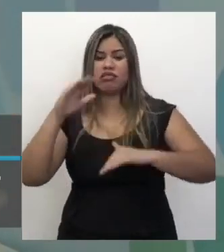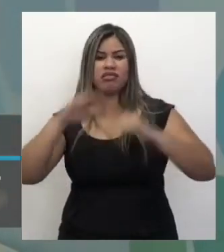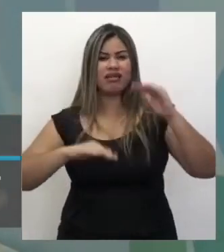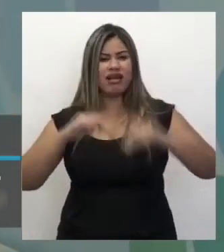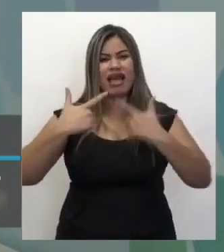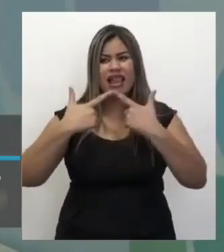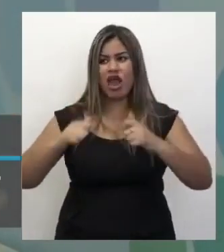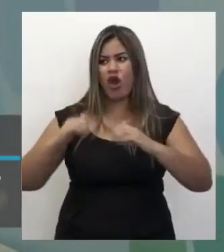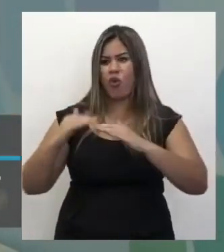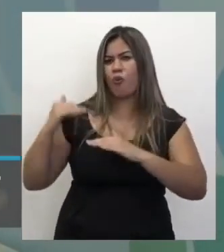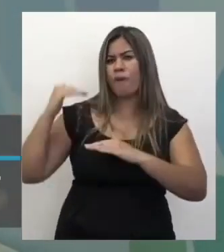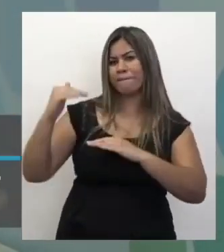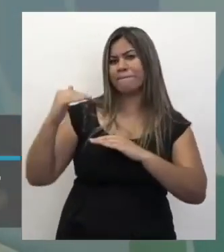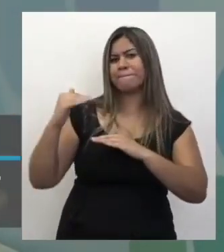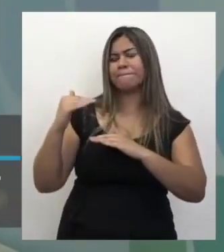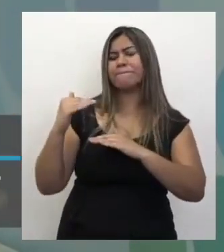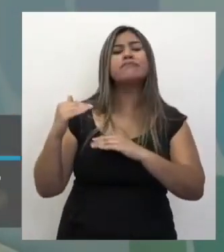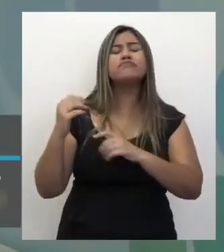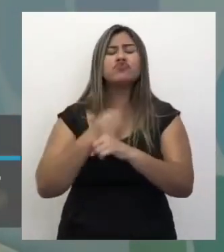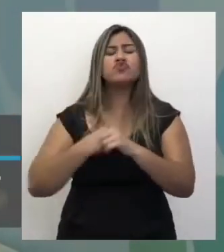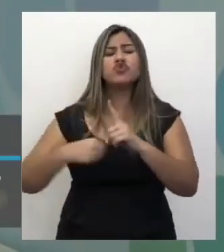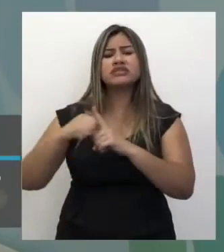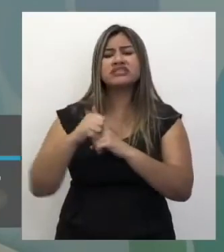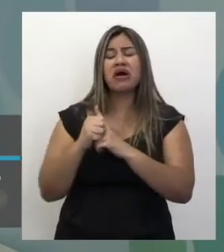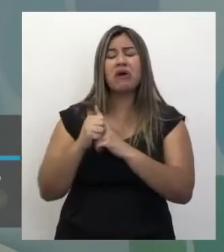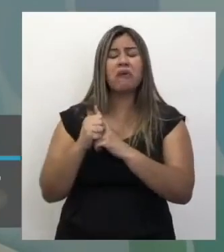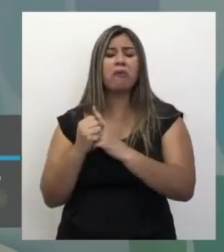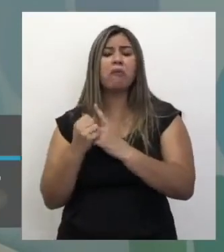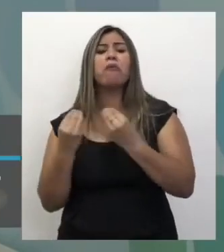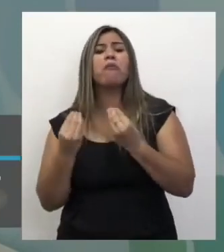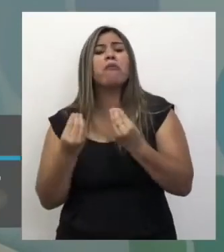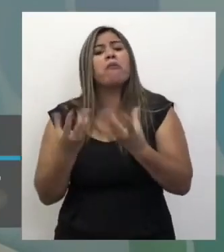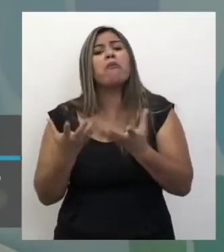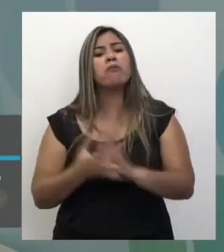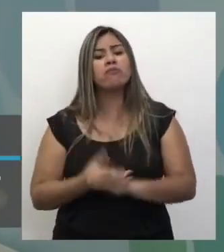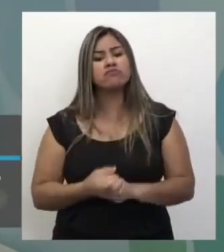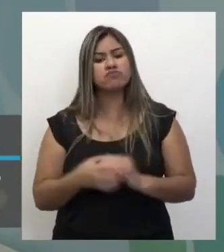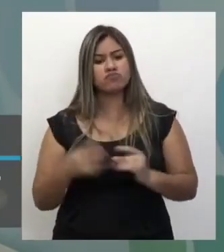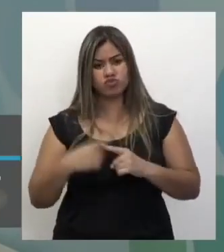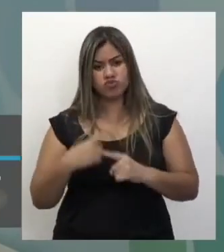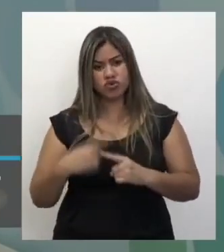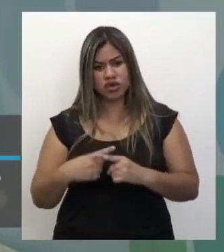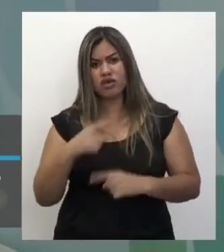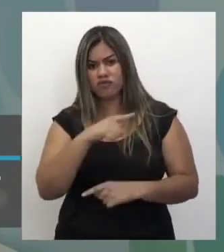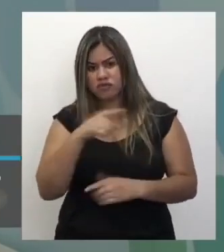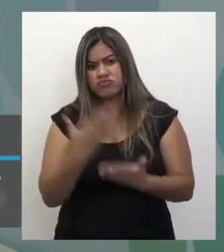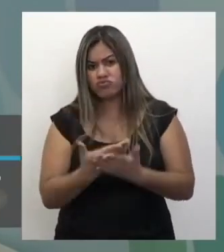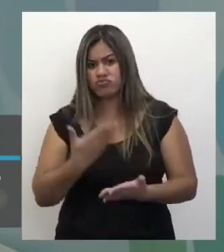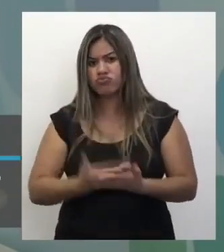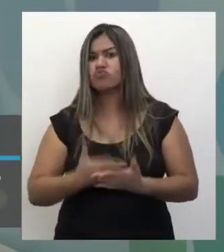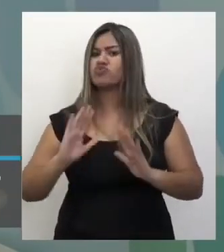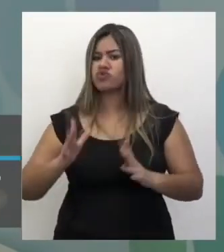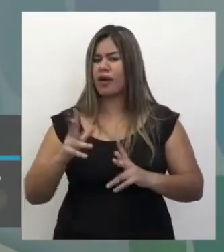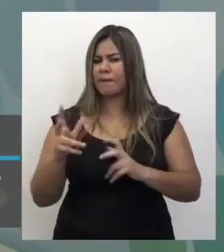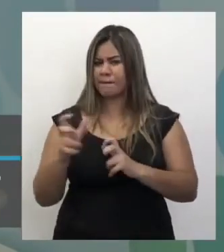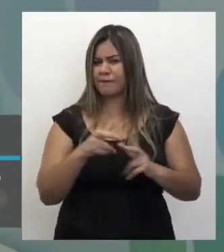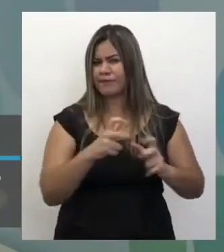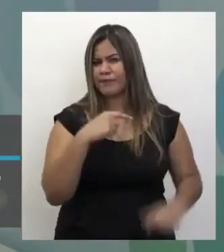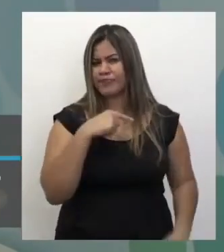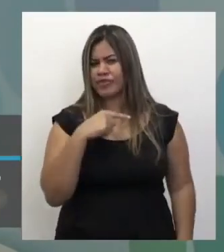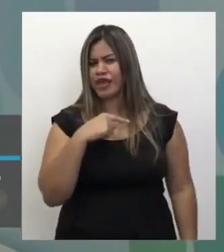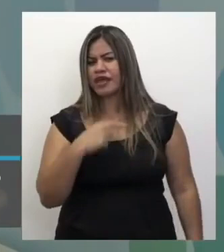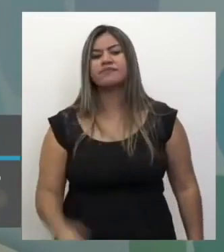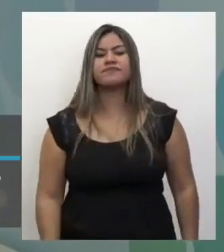mais prestígio social? Vocês tiveram uma aula aqui que não foi comigo, vocês ouviram falar muito sobre isso, não foi? E aí, o que vocês acharam? Eu